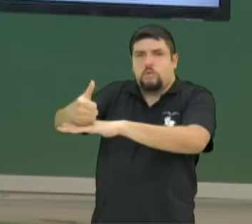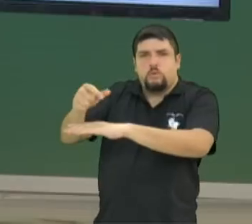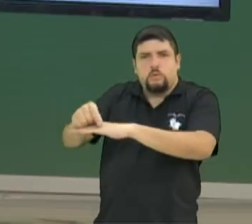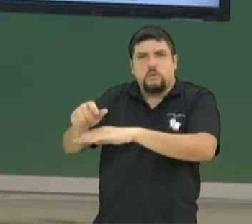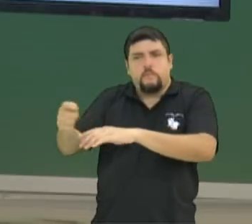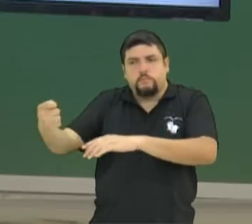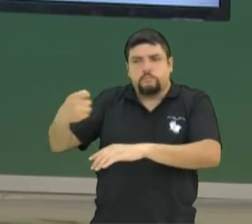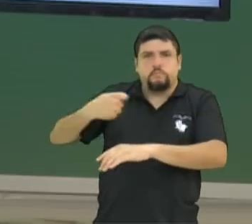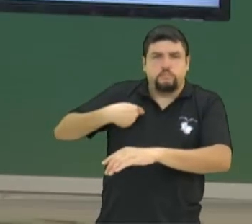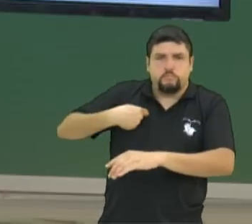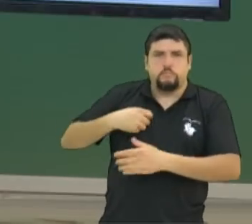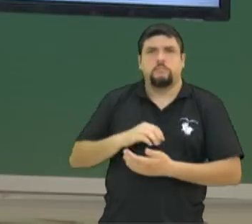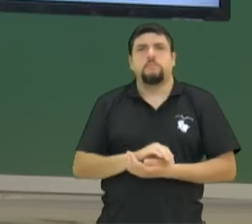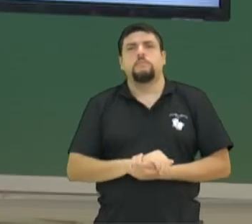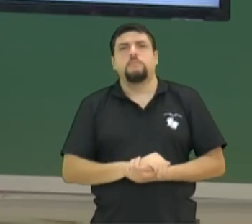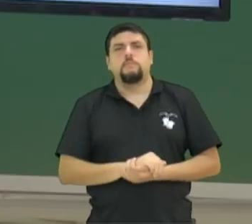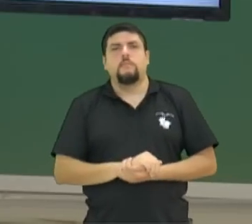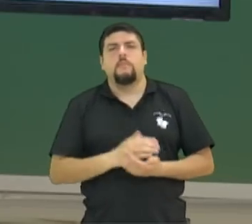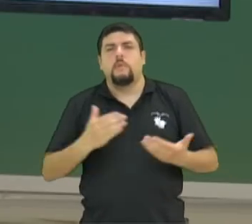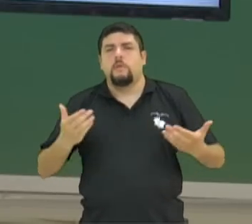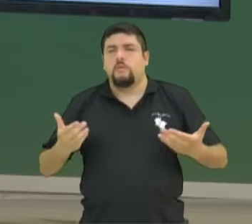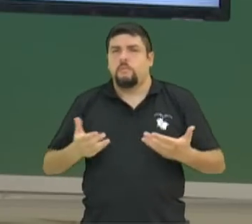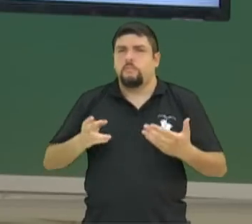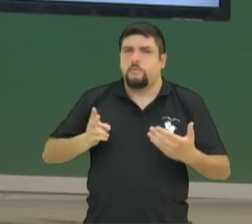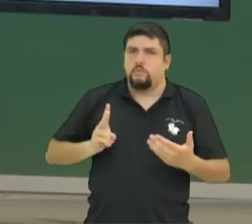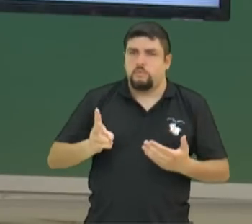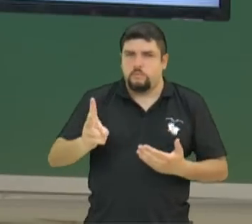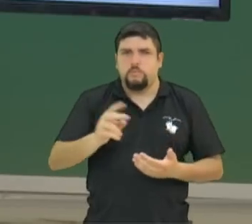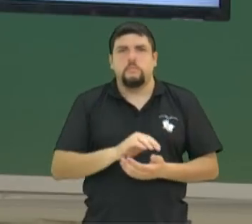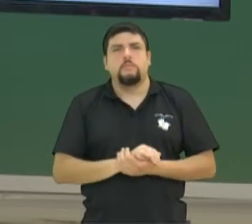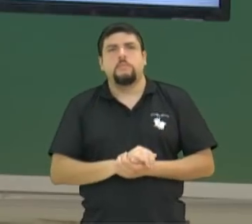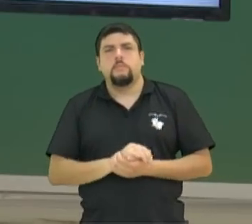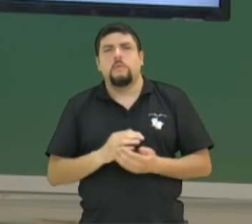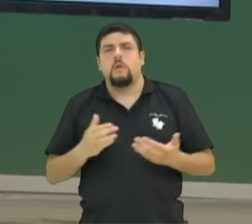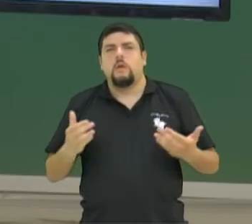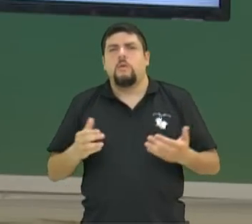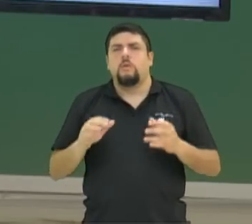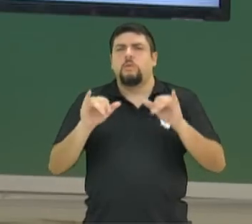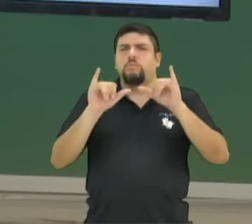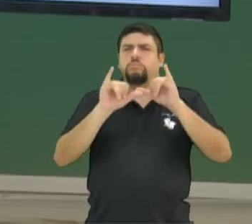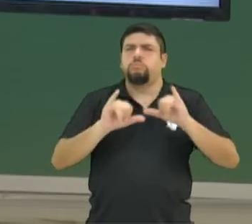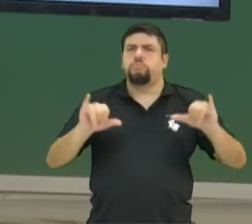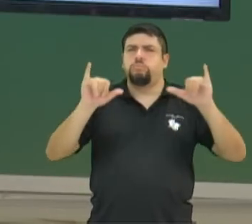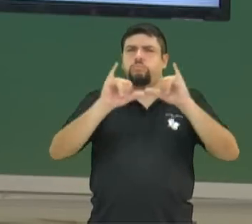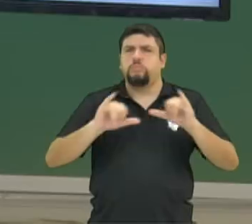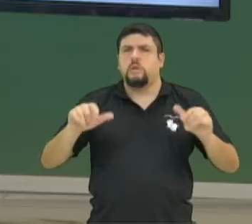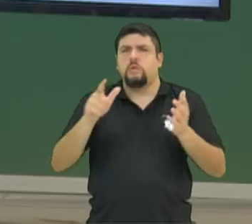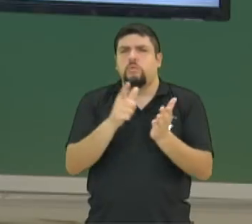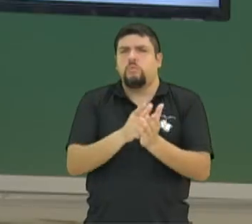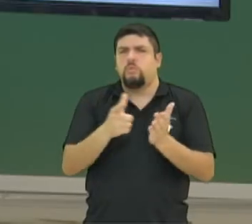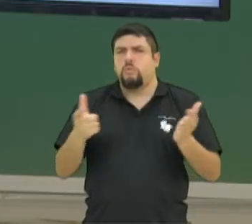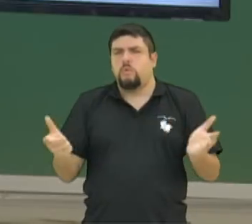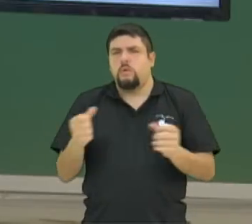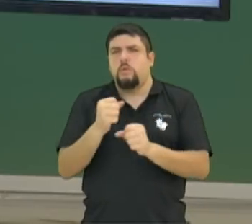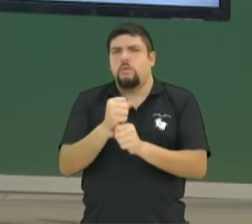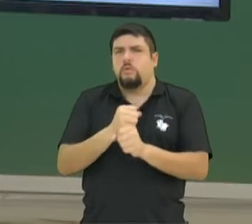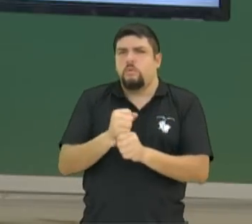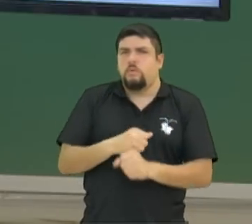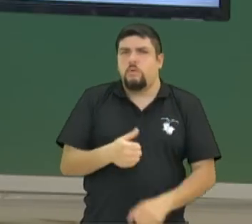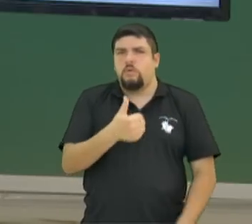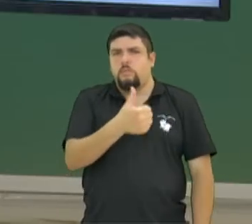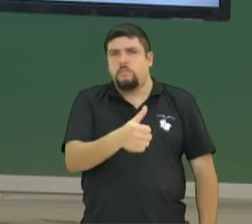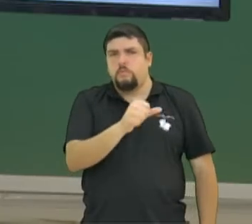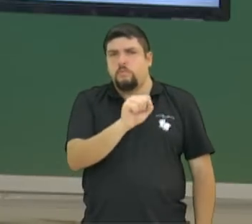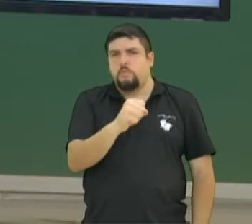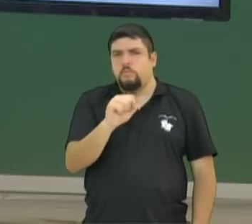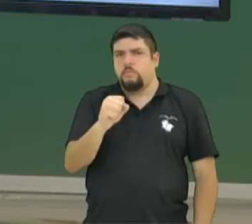atividades. Tudo bem? Vamos aqui continuando, né? Trago para vocês um anúncio de jornal de 1881, finalzinho do